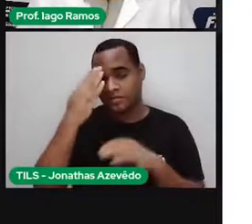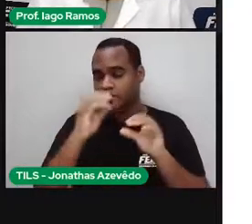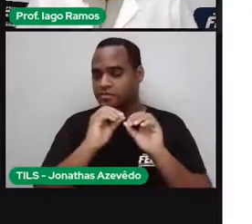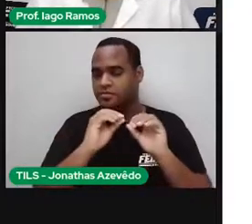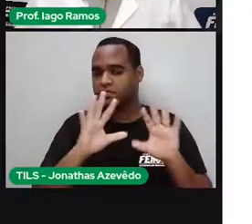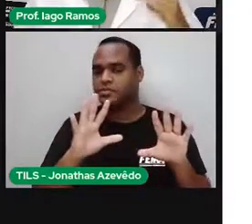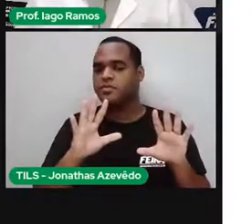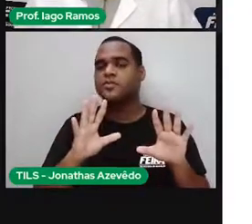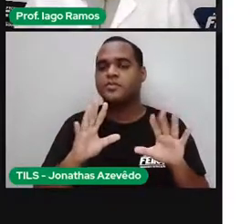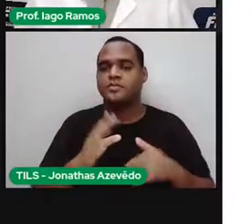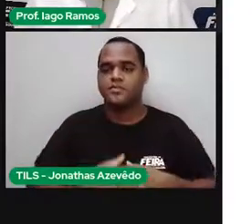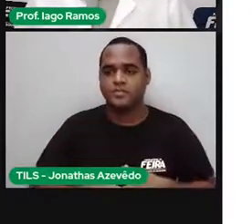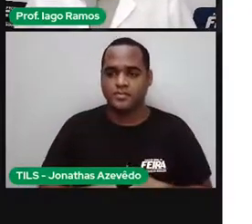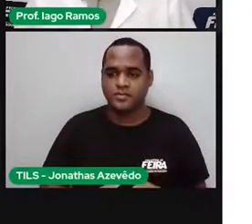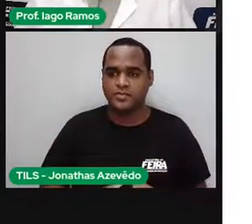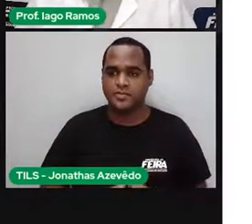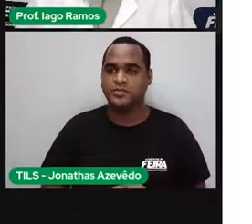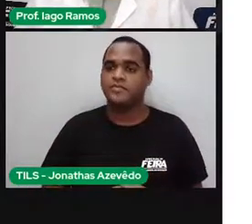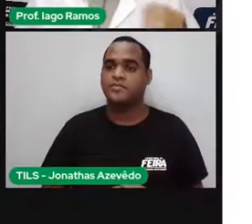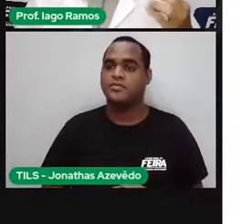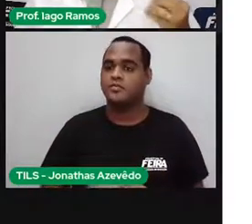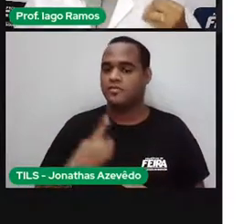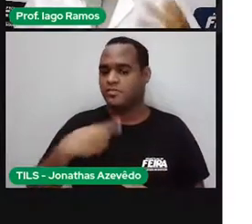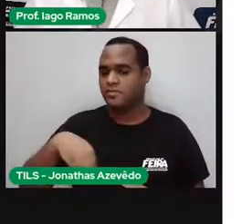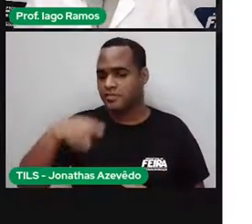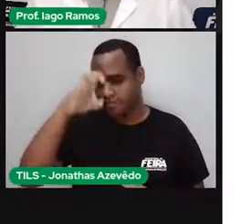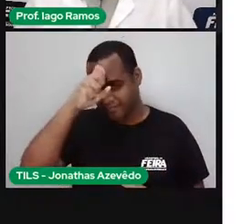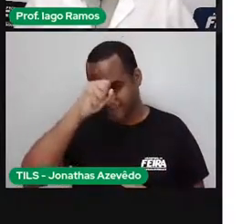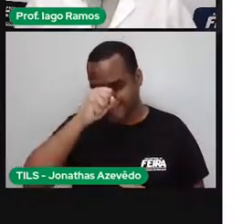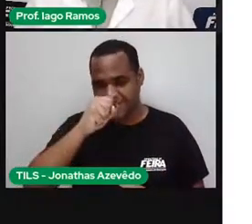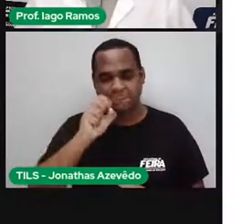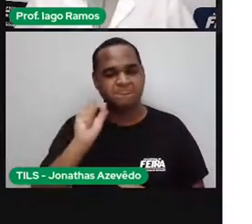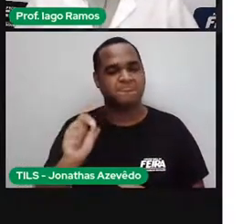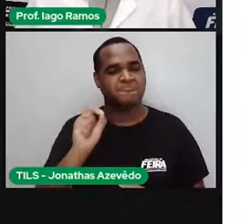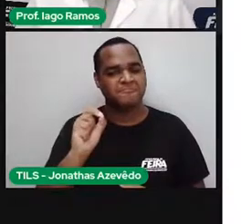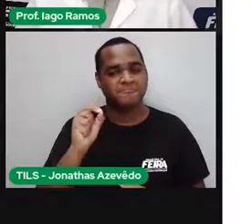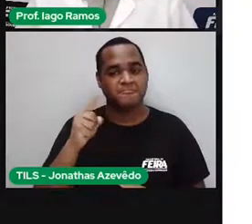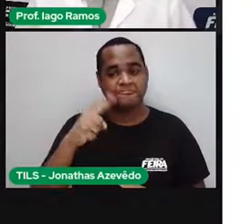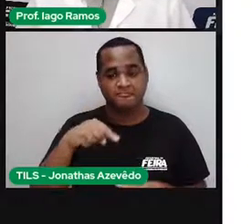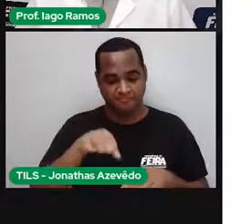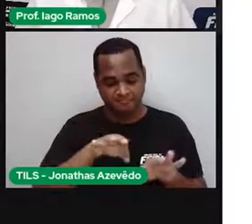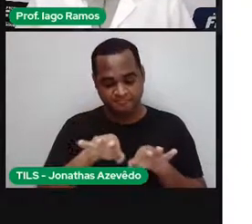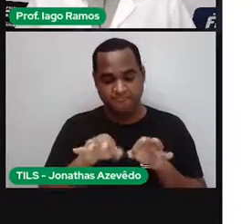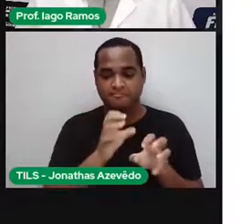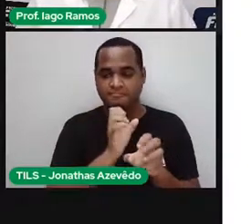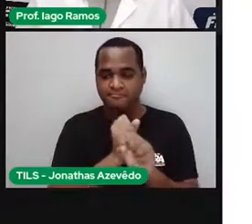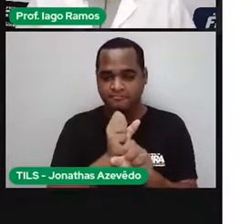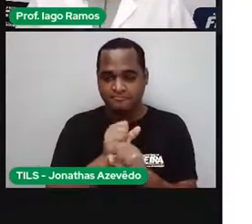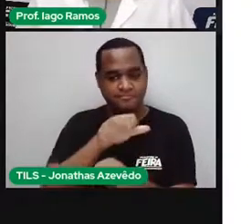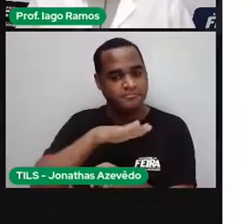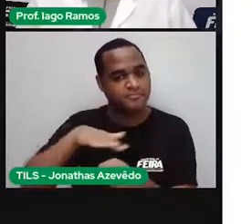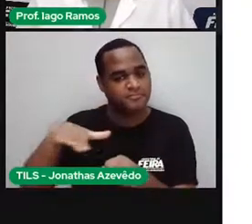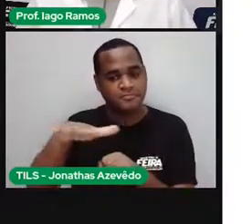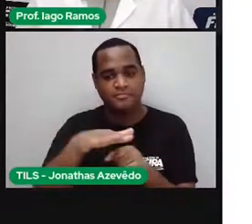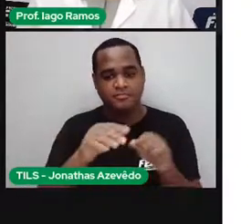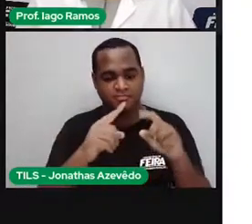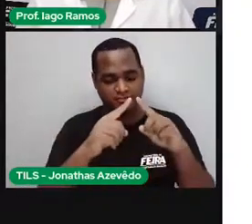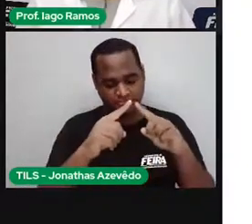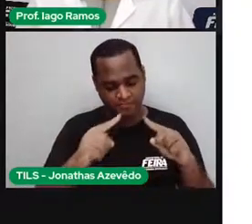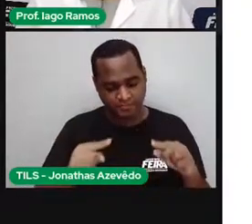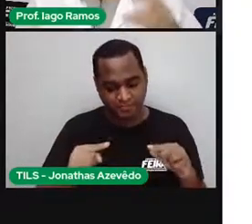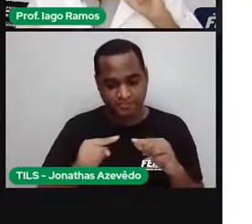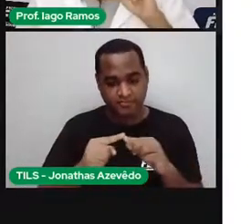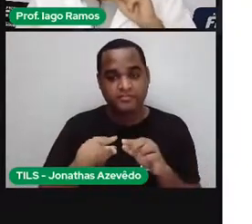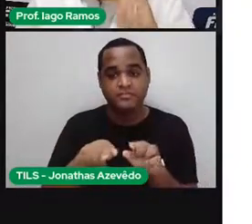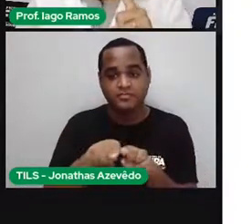certo bom então o que a gente vai aprender estabelecer e expressões de cálculo de área de triângulos e